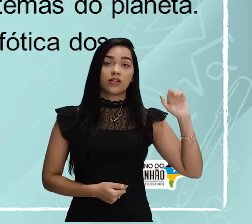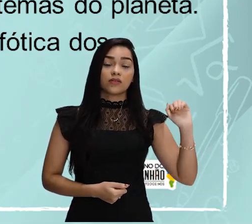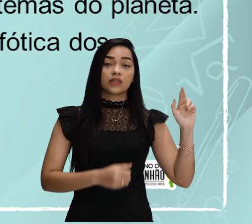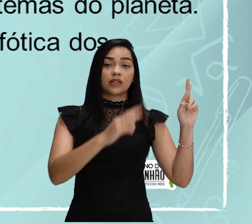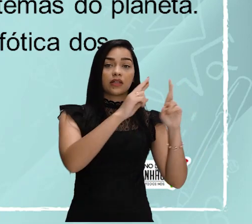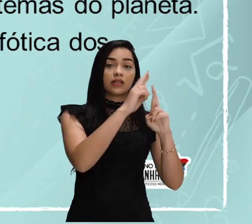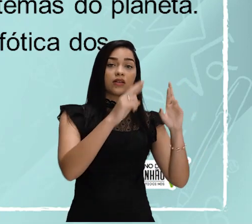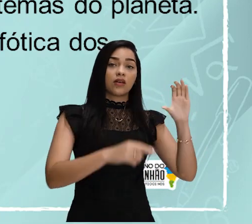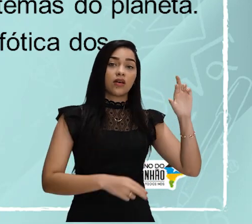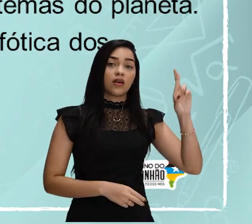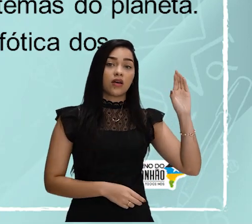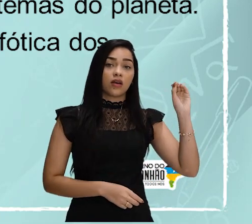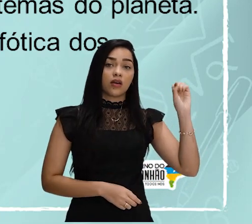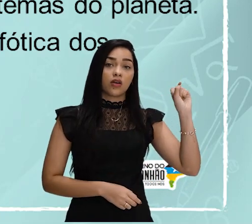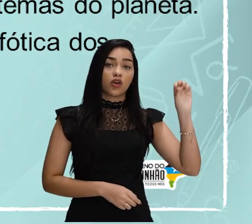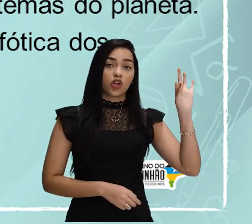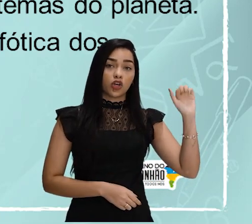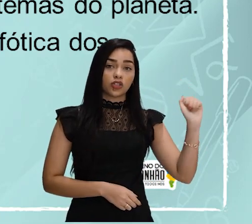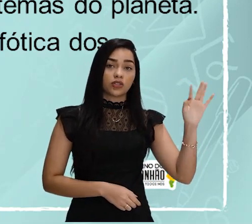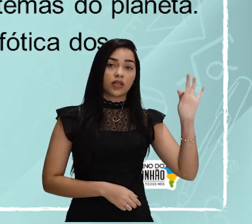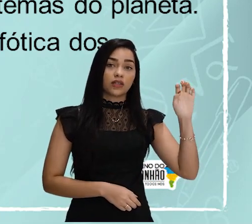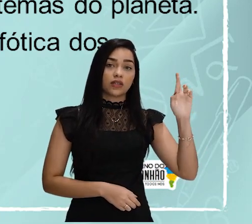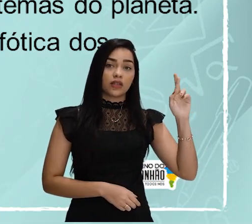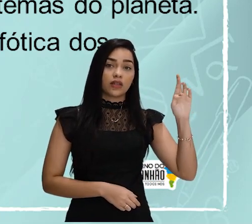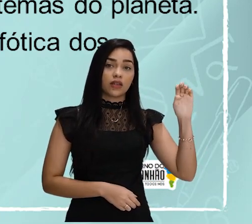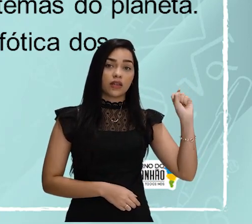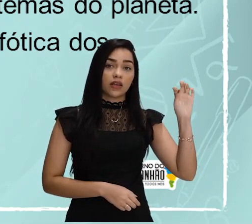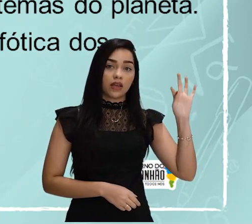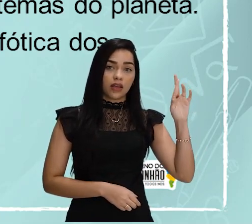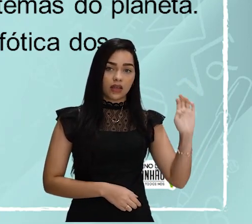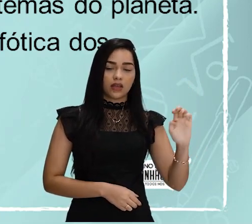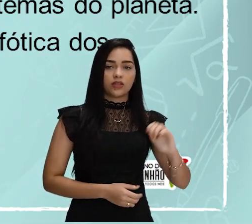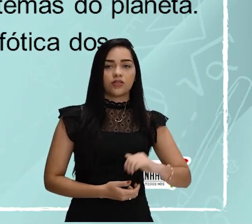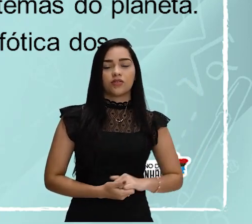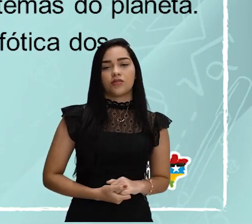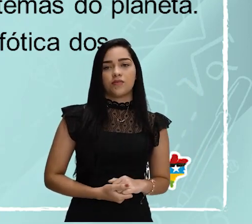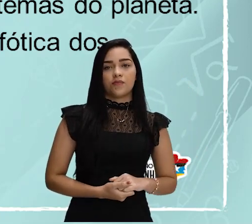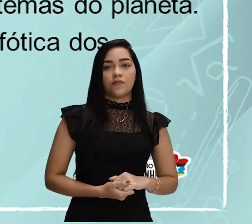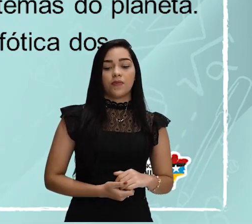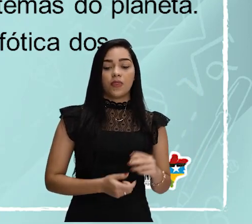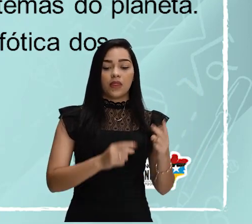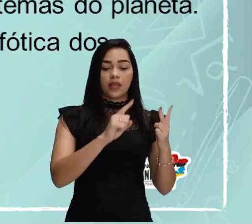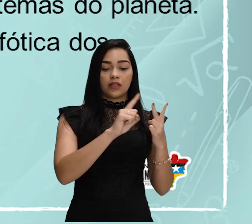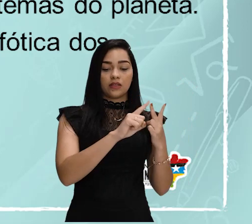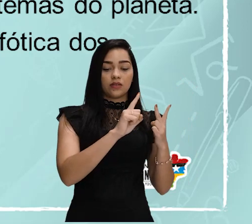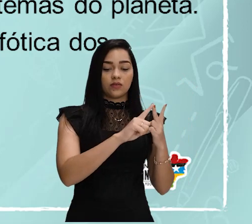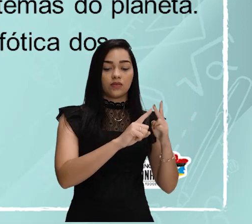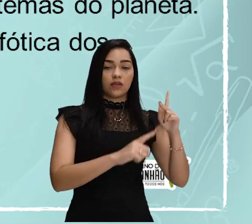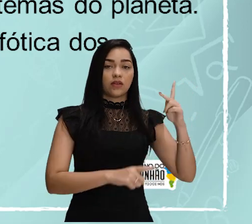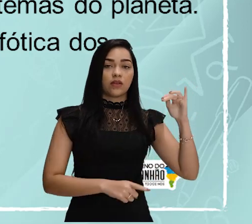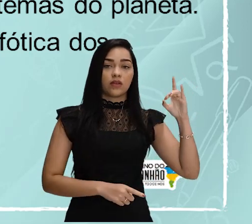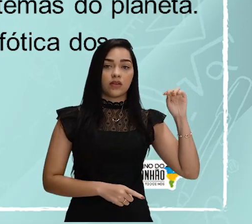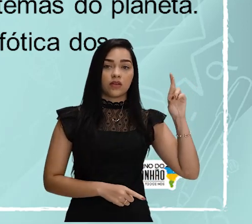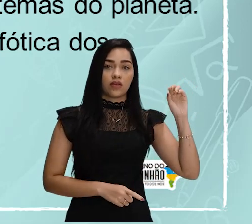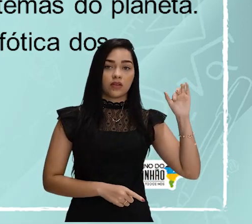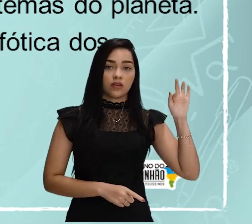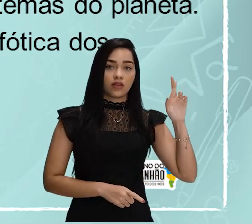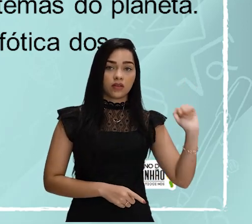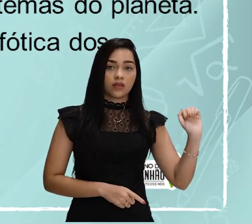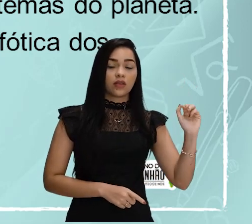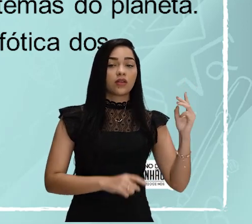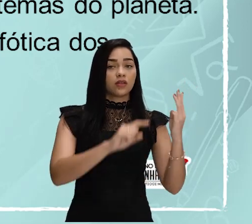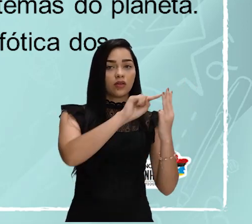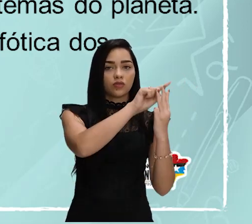A hidrosfera com a água e a atmosfera com a camada gasosa que envolve o planeta. Então, os seres vivos precisam